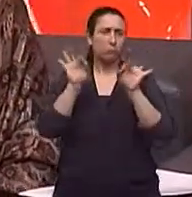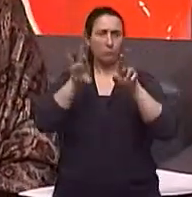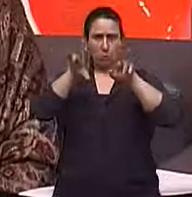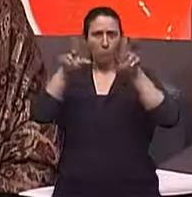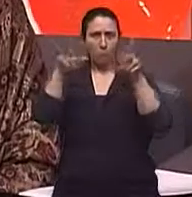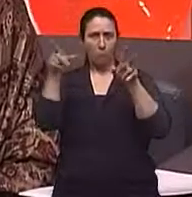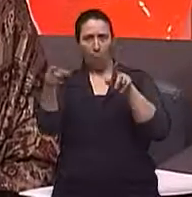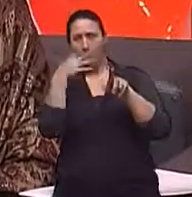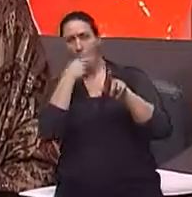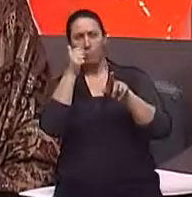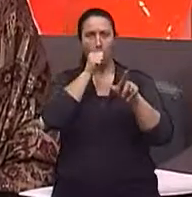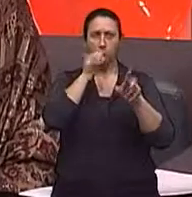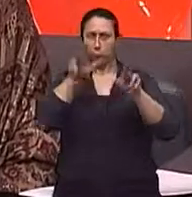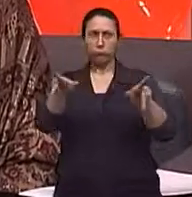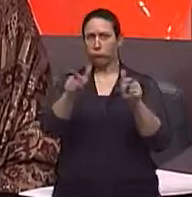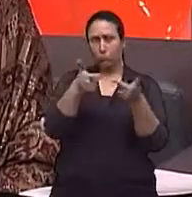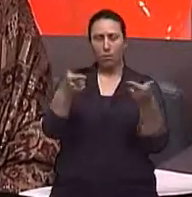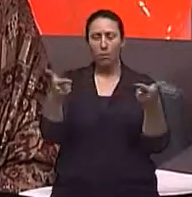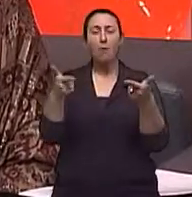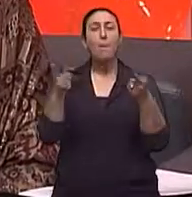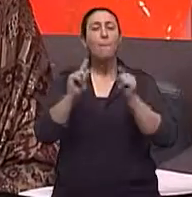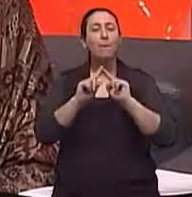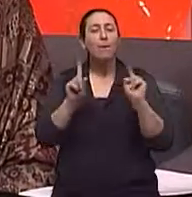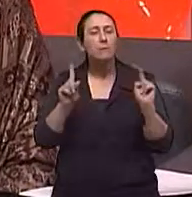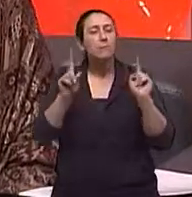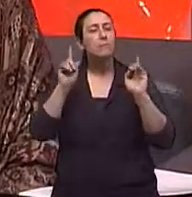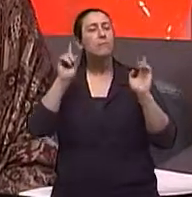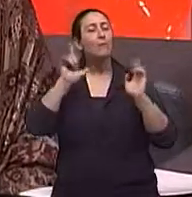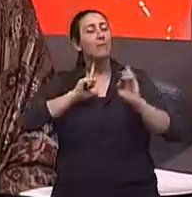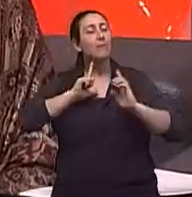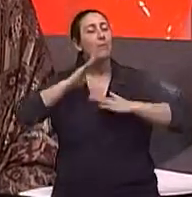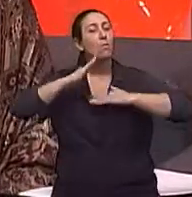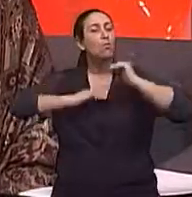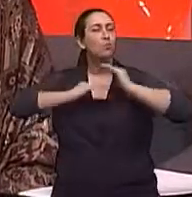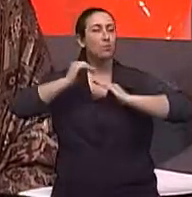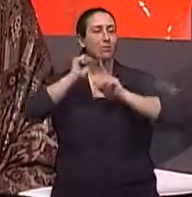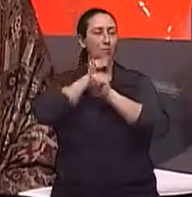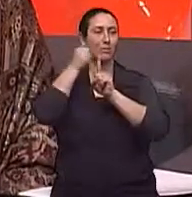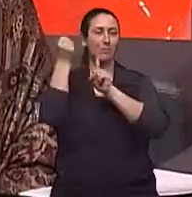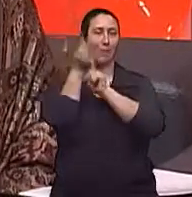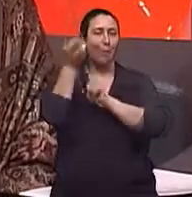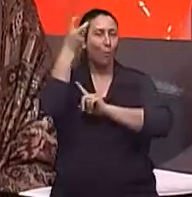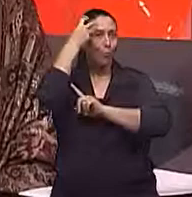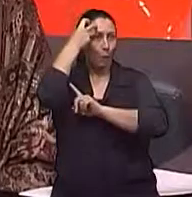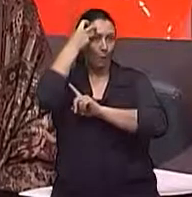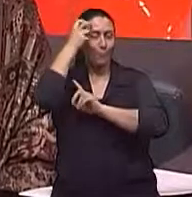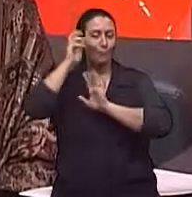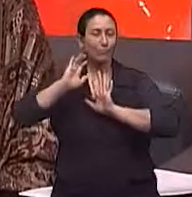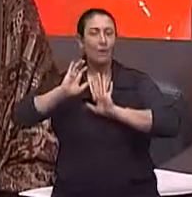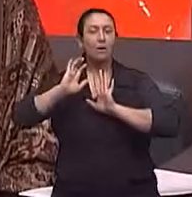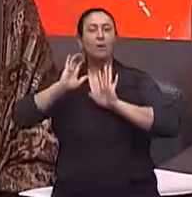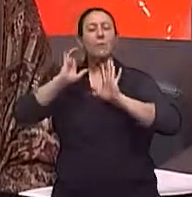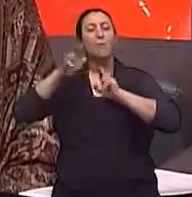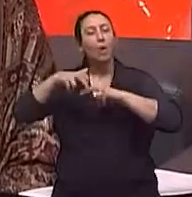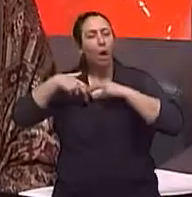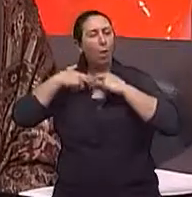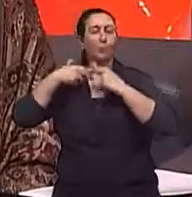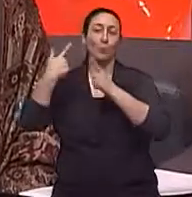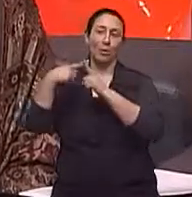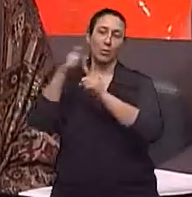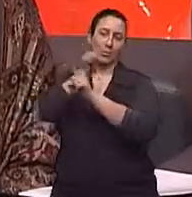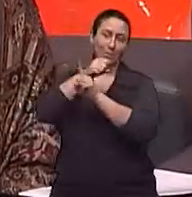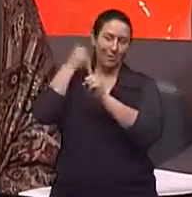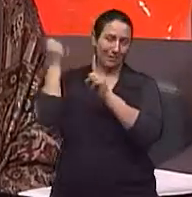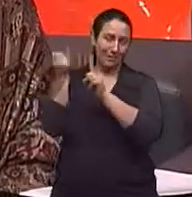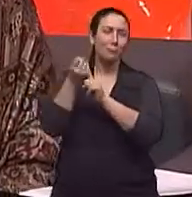homens e de mulheres o que existe sim é todo uma construção social e cultural por conta de uma